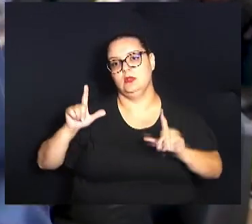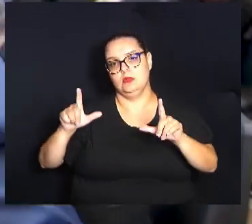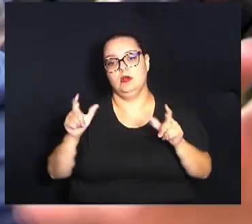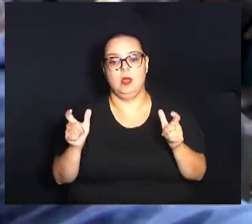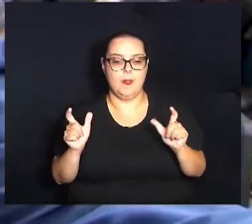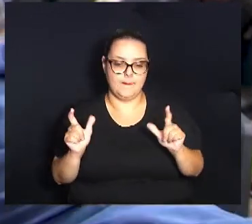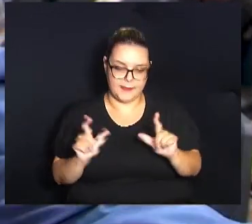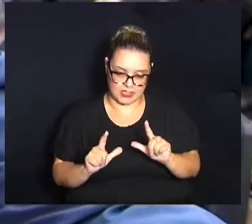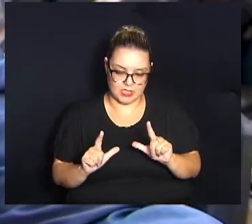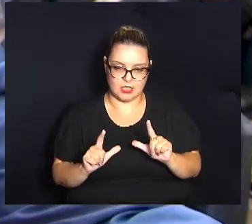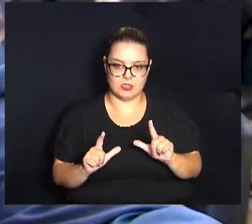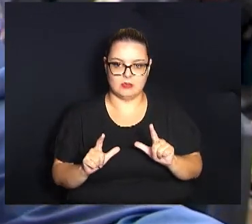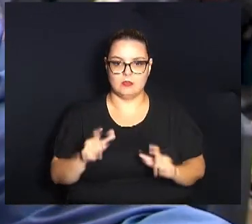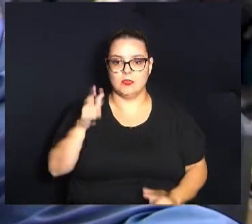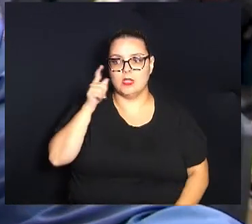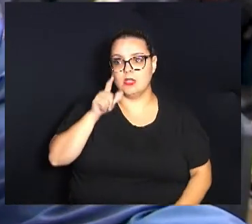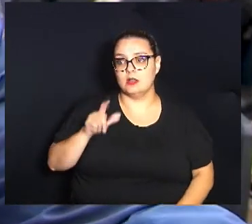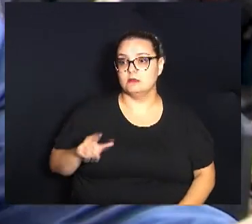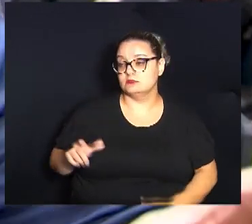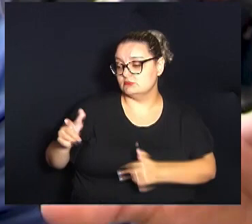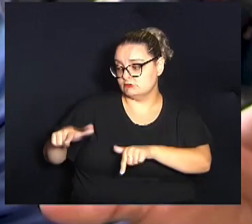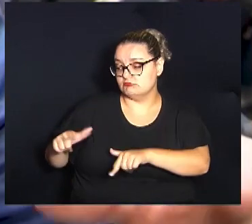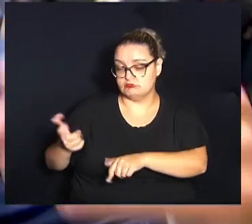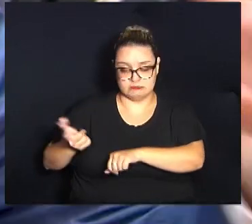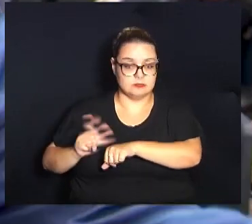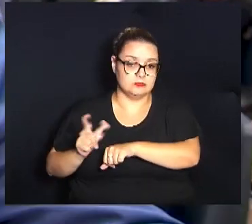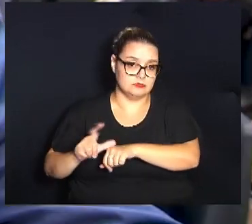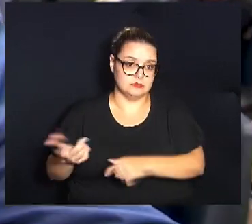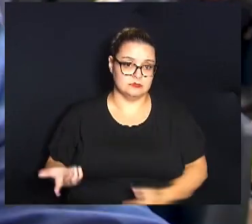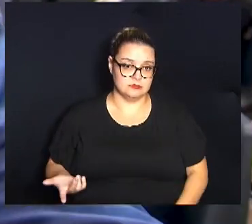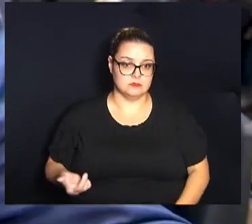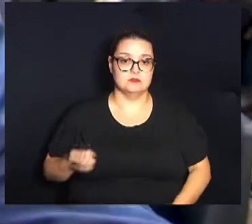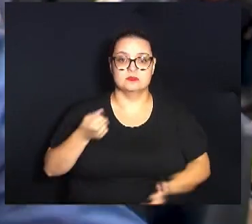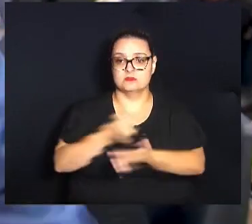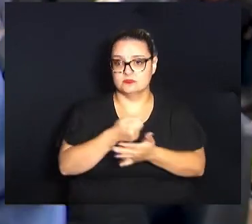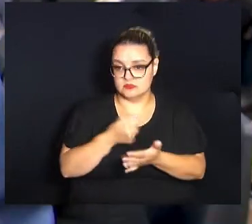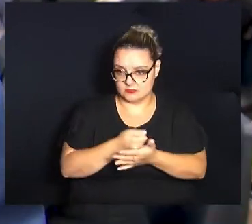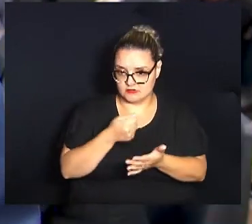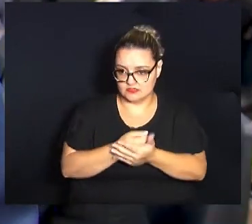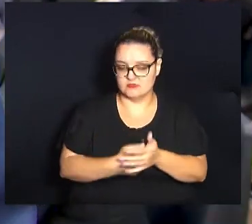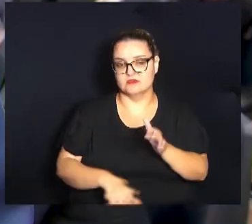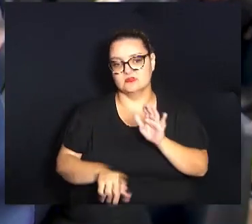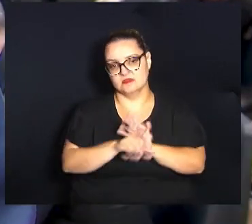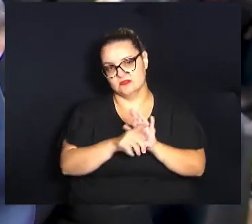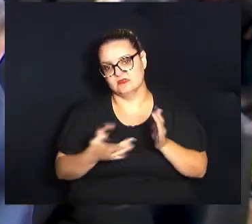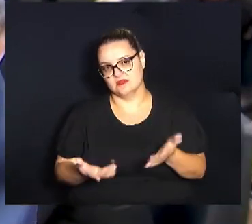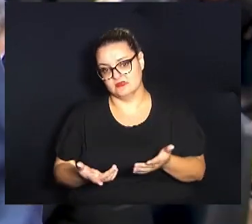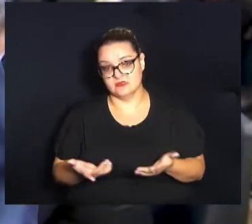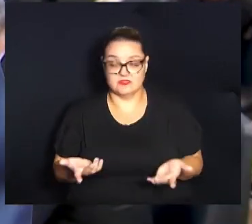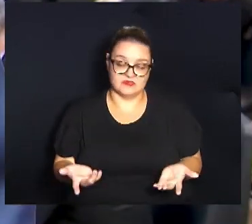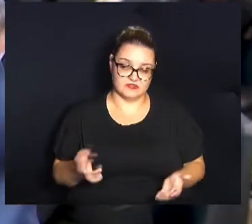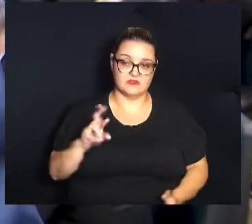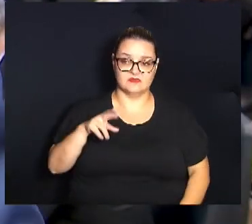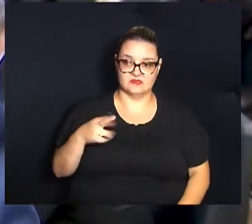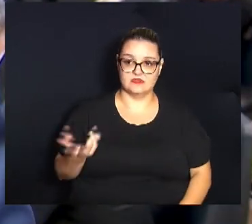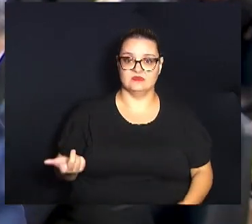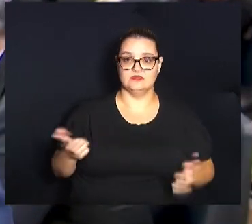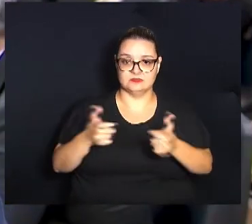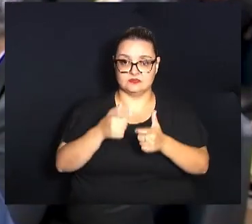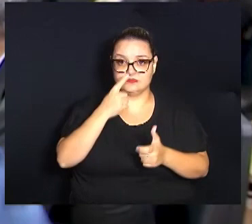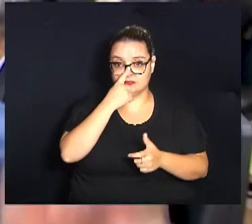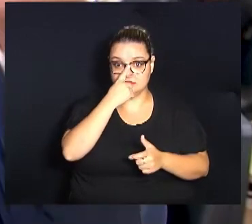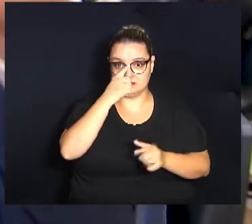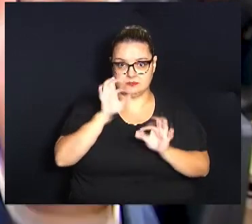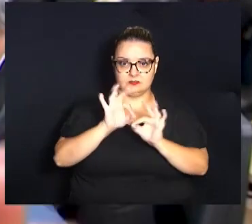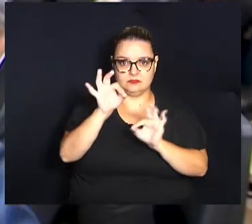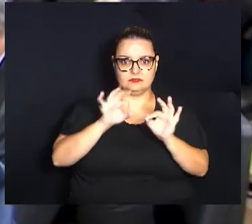pequeno, para que você coloque lá no estabelecimento comercial as exigidas pela lei E aí com isso, né, você reduz o tamanho, você não